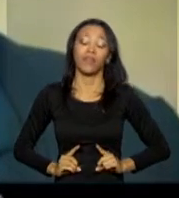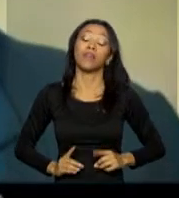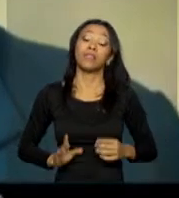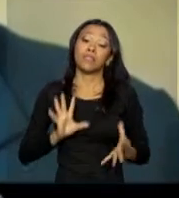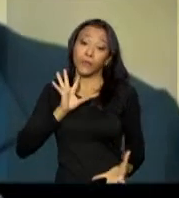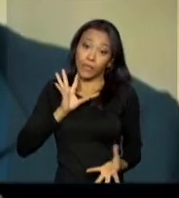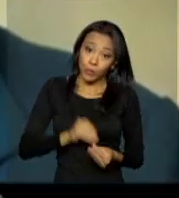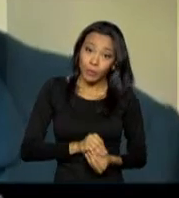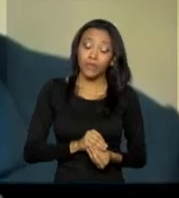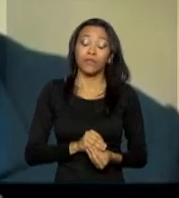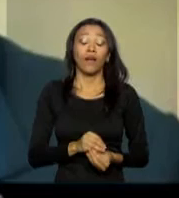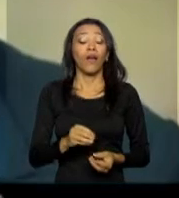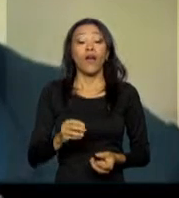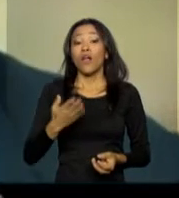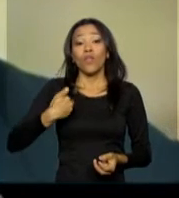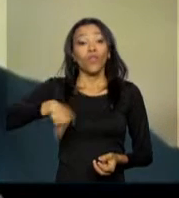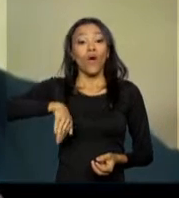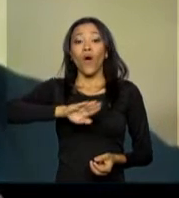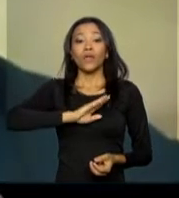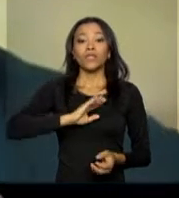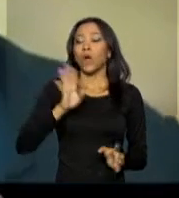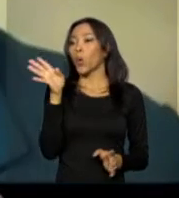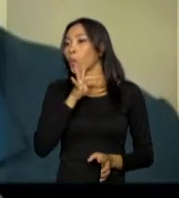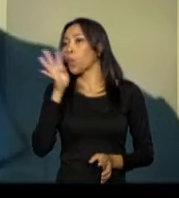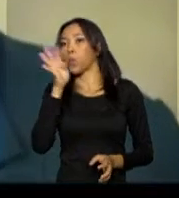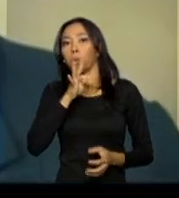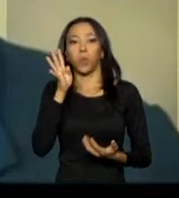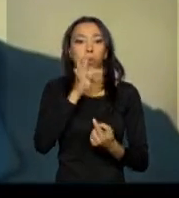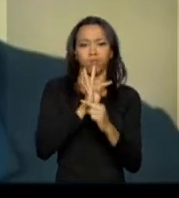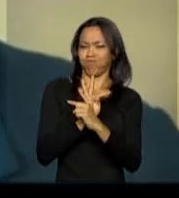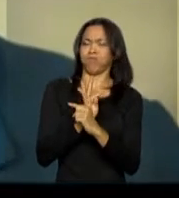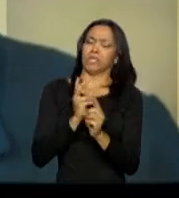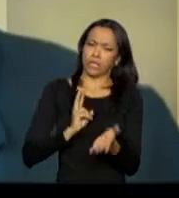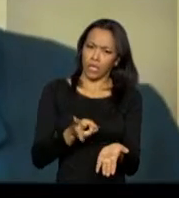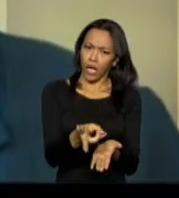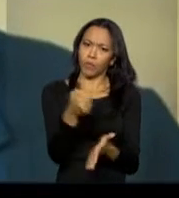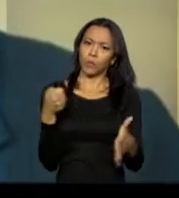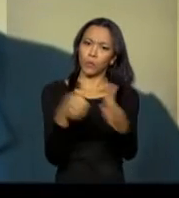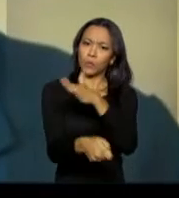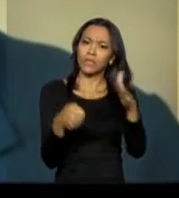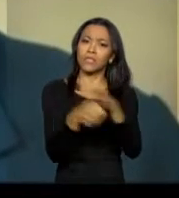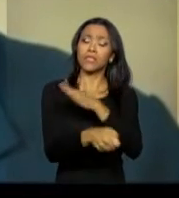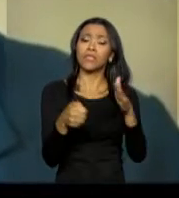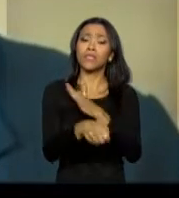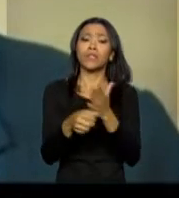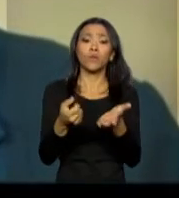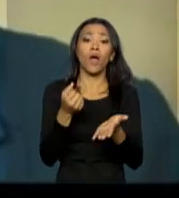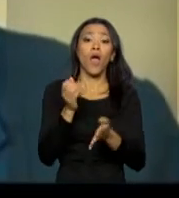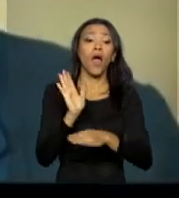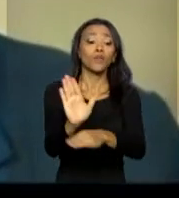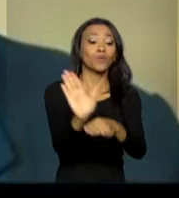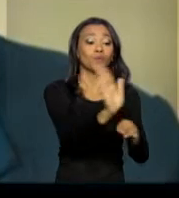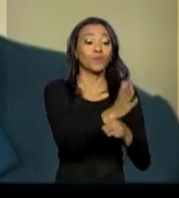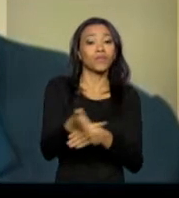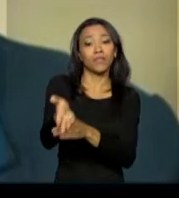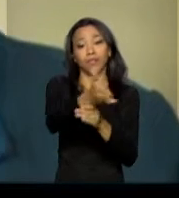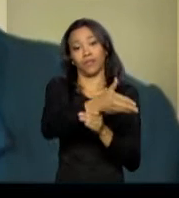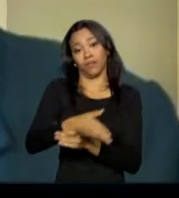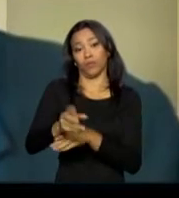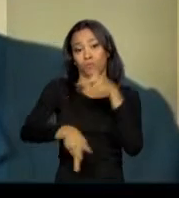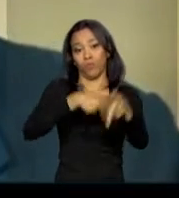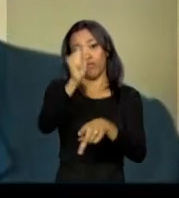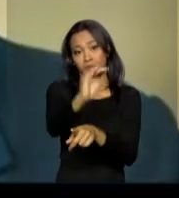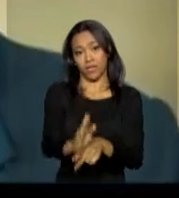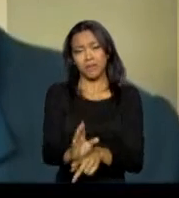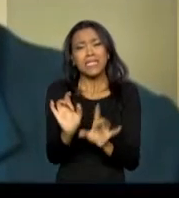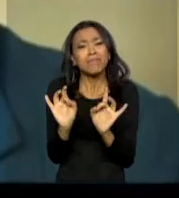suma, não deixamos em nenhum momento de lutar em favor de todos os brasileiros, em especial